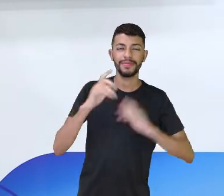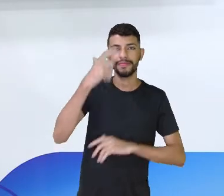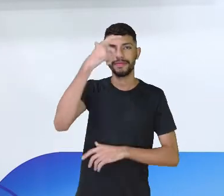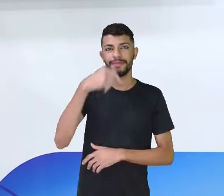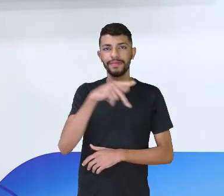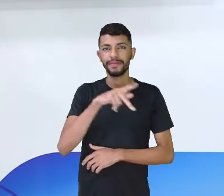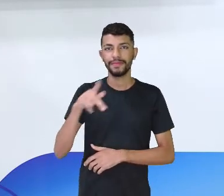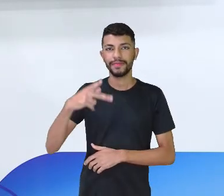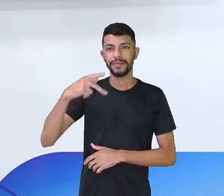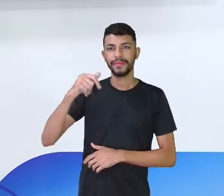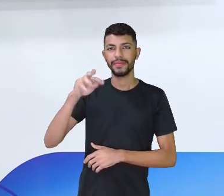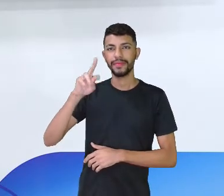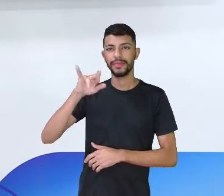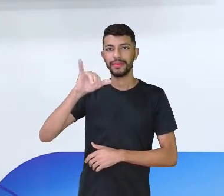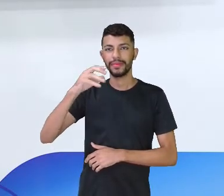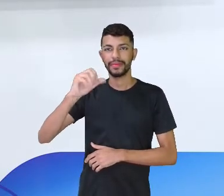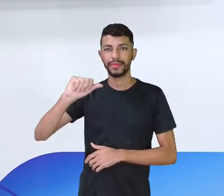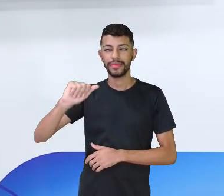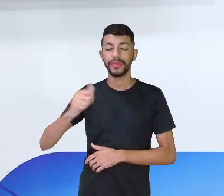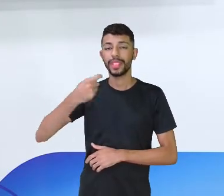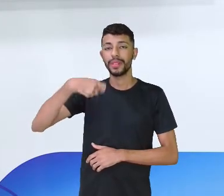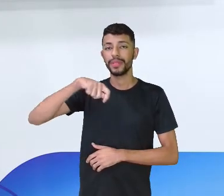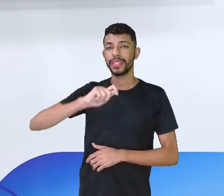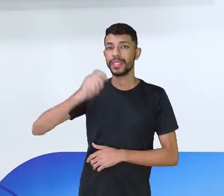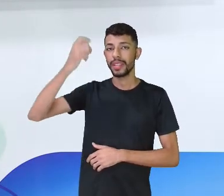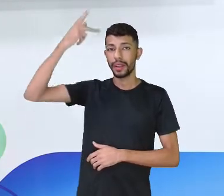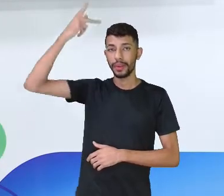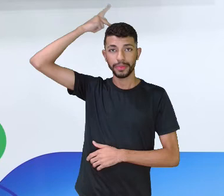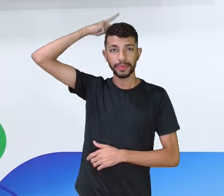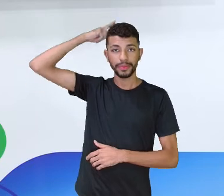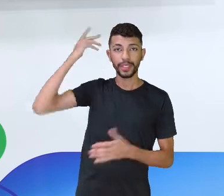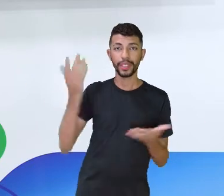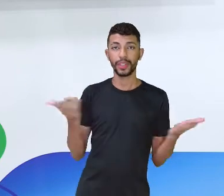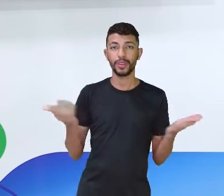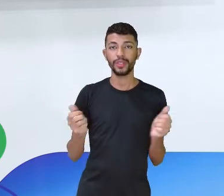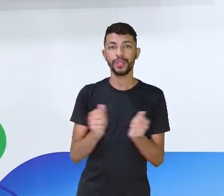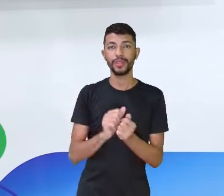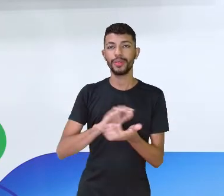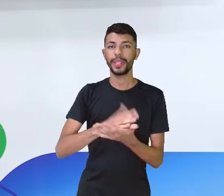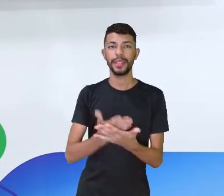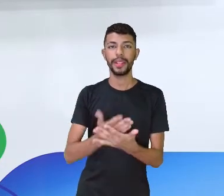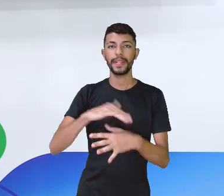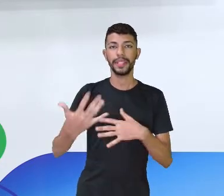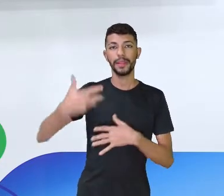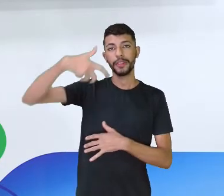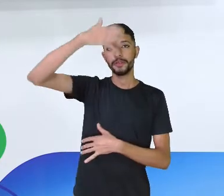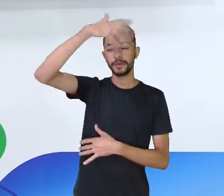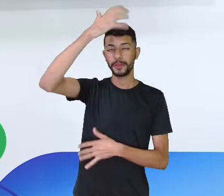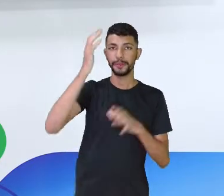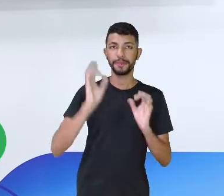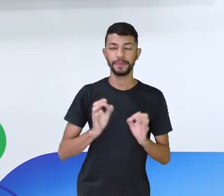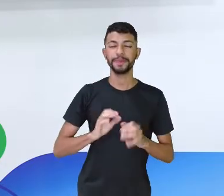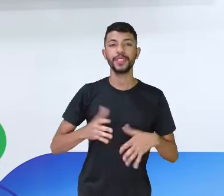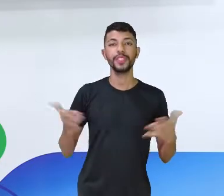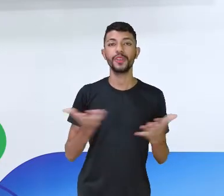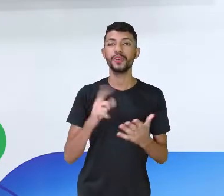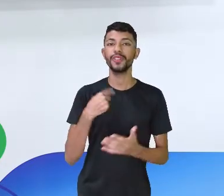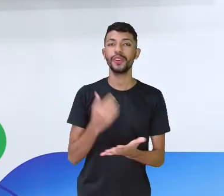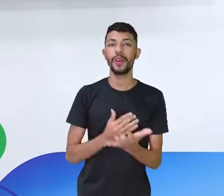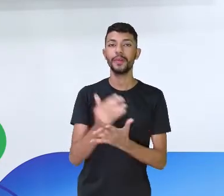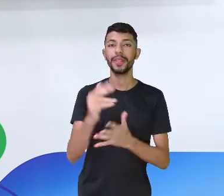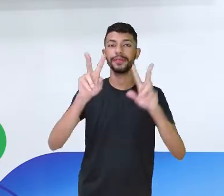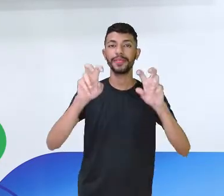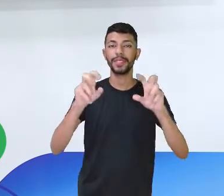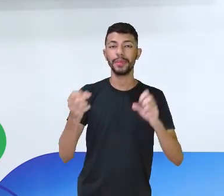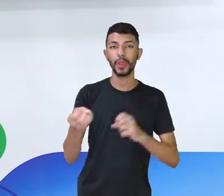professora Patrícia Fontes, esse é o meu sinal. Eu estou com o intérprete de Libras, Bruno. A gente hoje vai começar uma nova